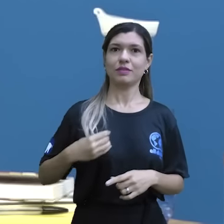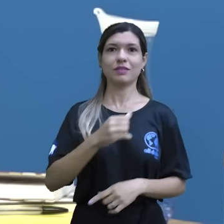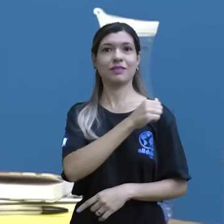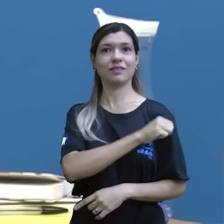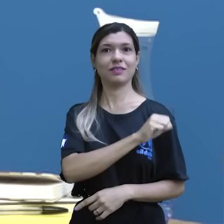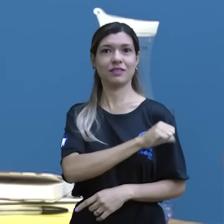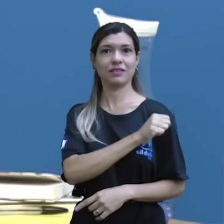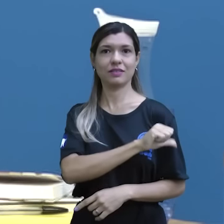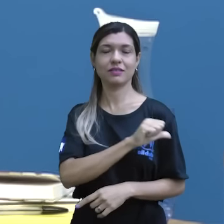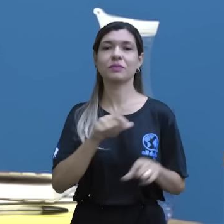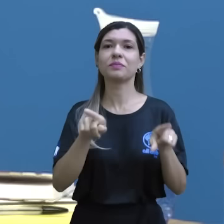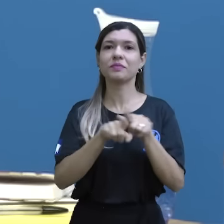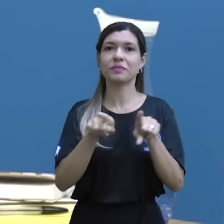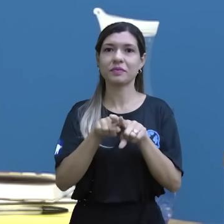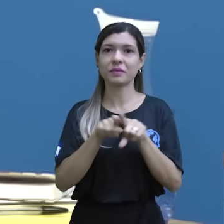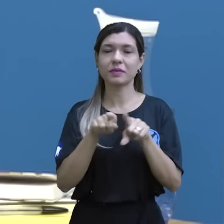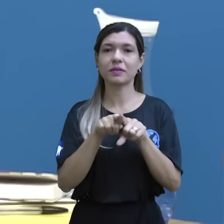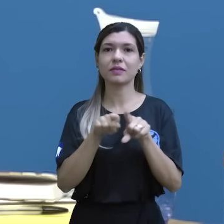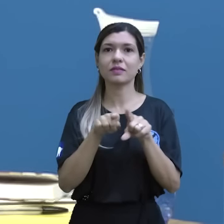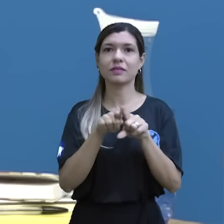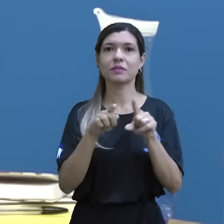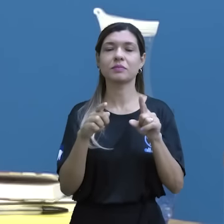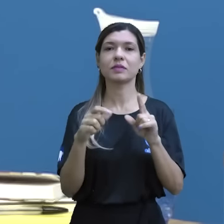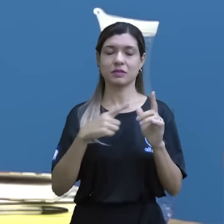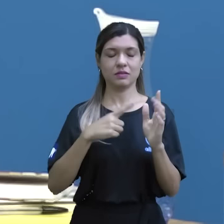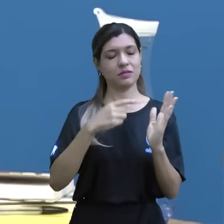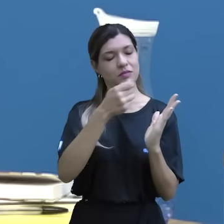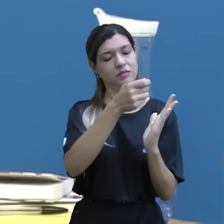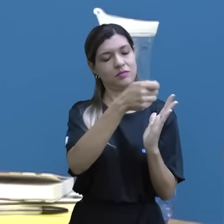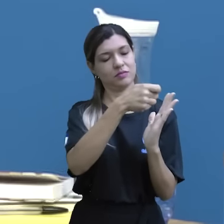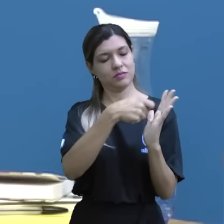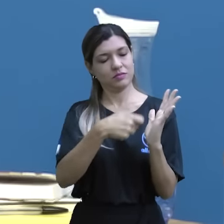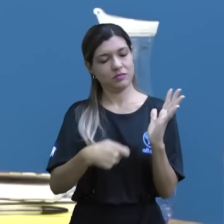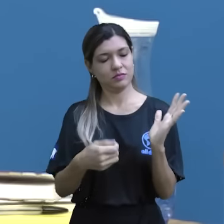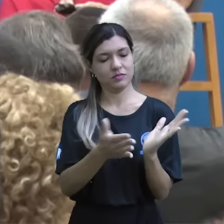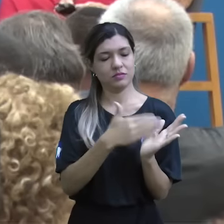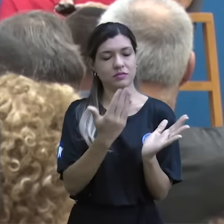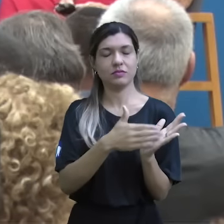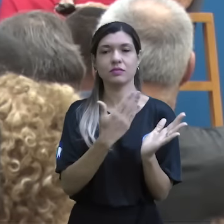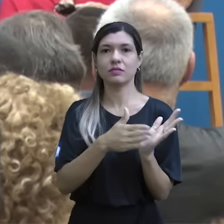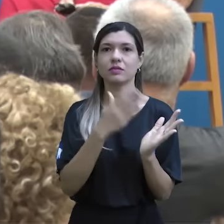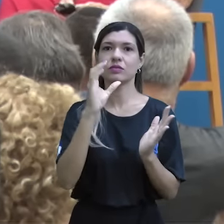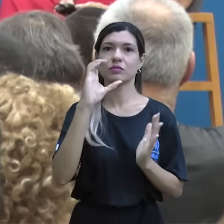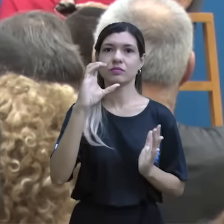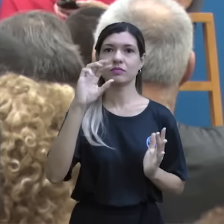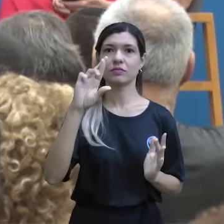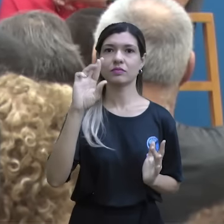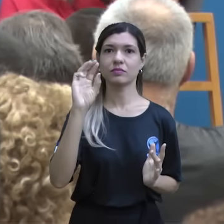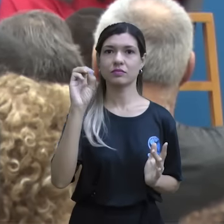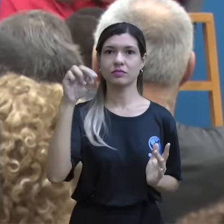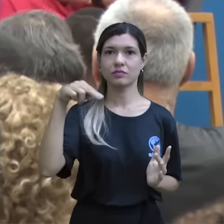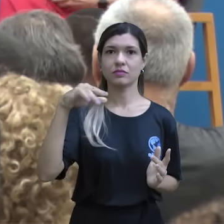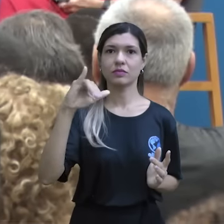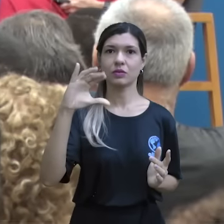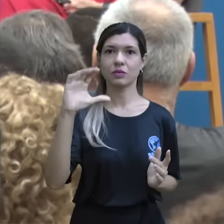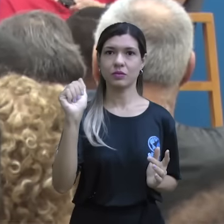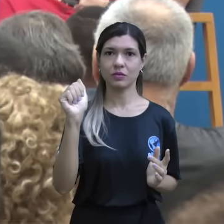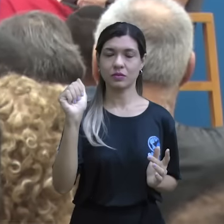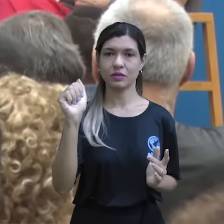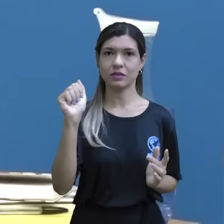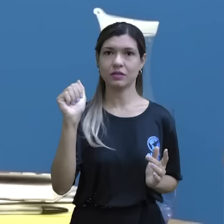pela editora Agir e pela editora... São duas antologias, né? É Agir